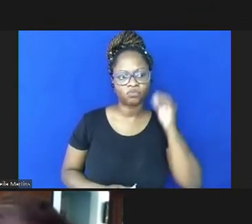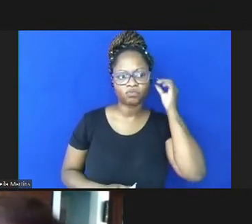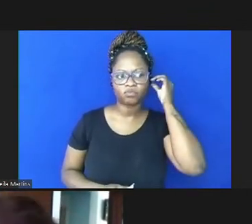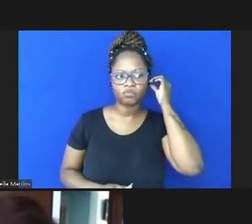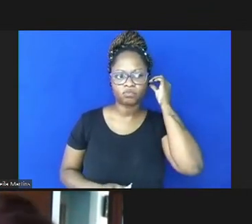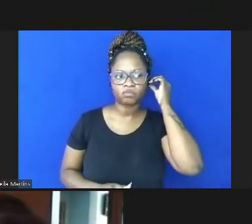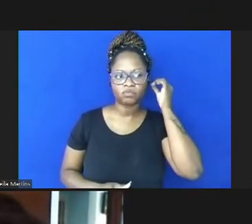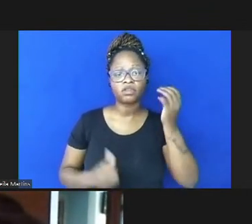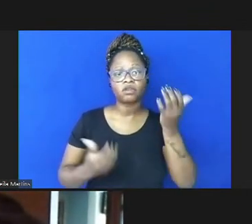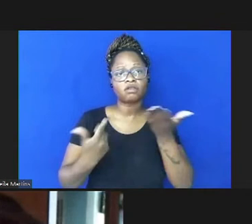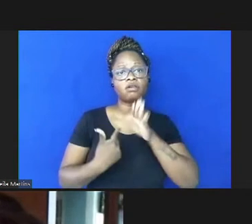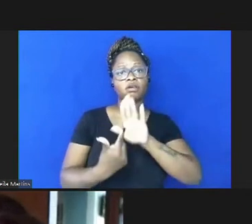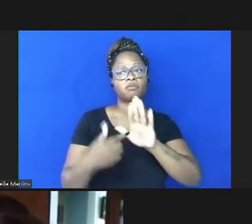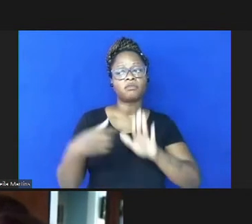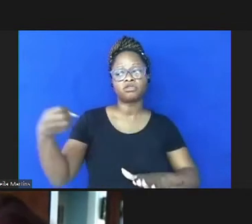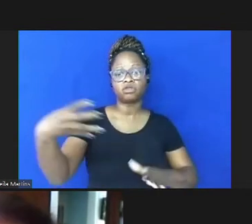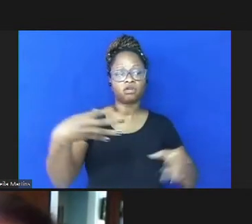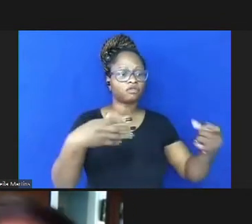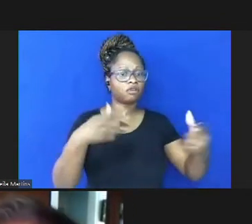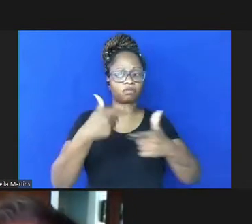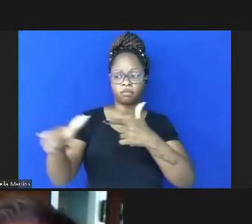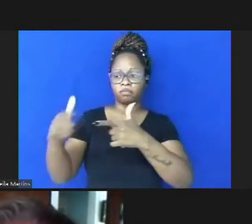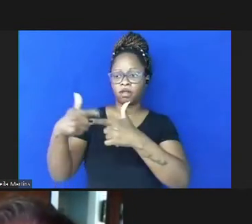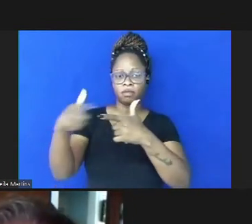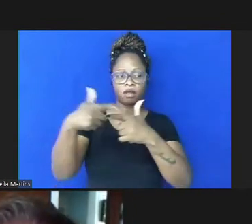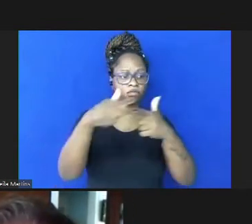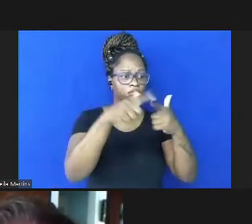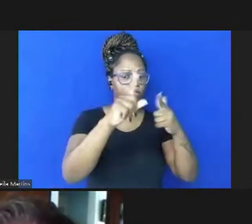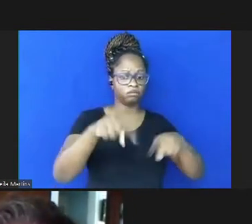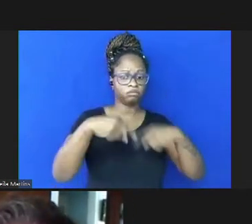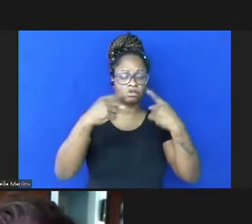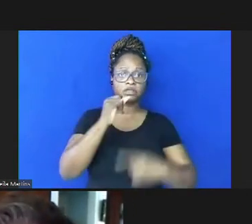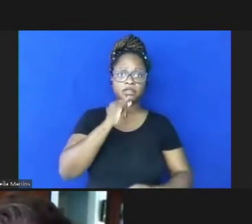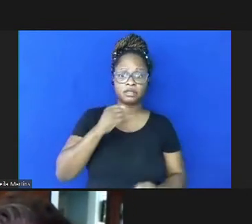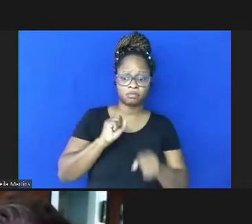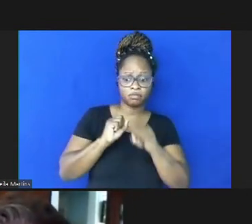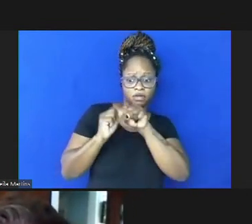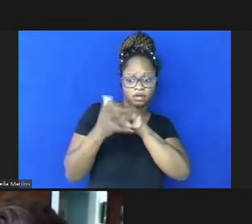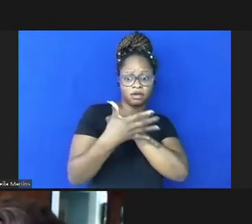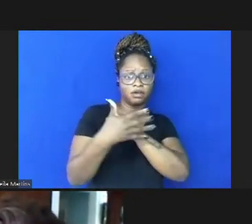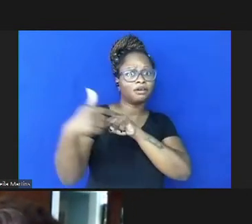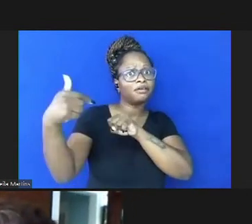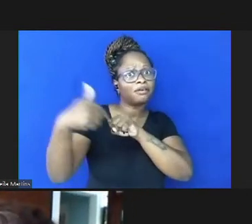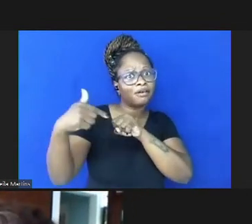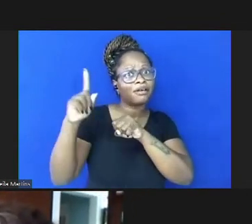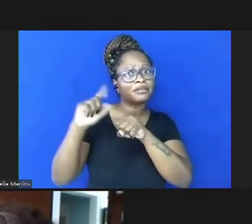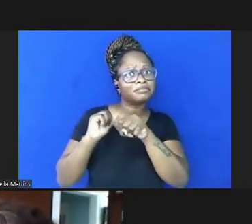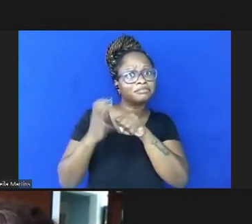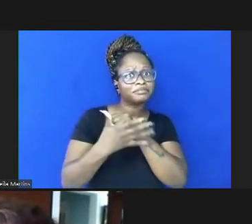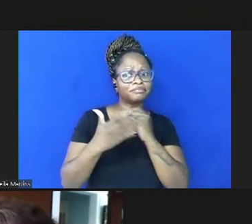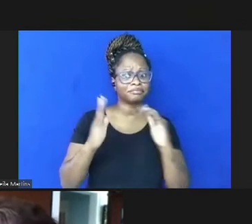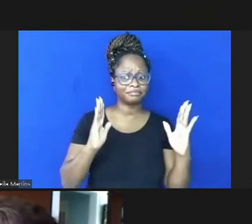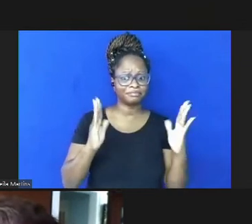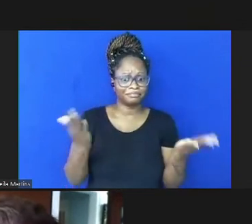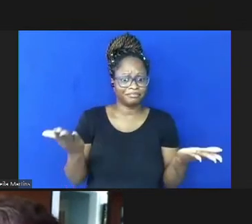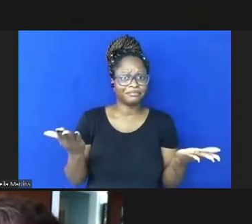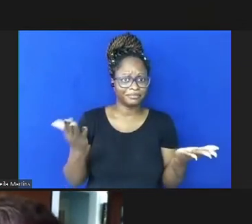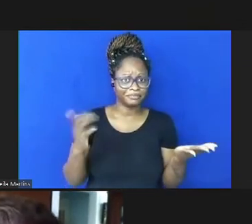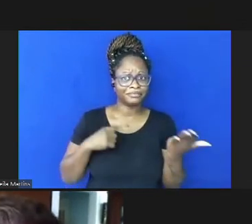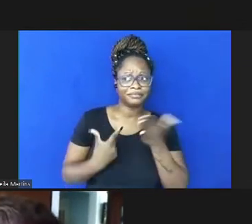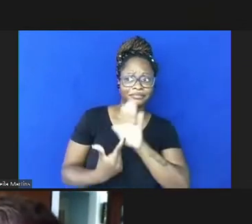que mostrem novos problemas, novos desafios, como, por exemplo, a pandemia de COVID-19, e que reflitam a